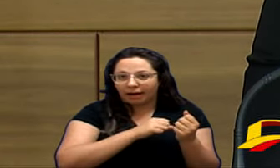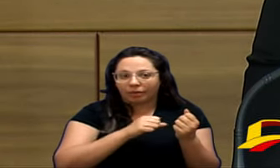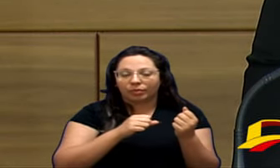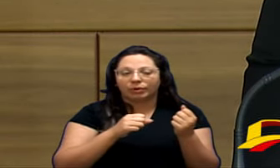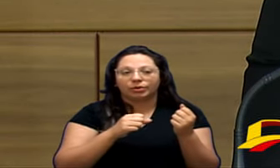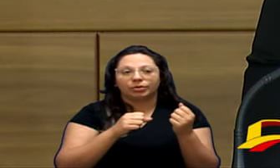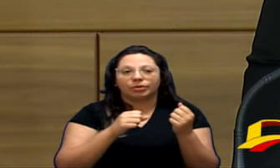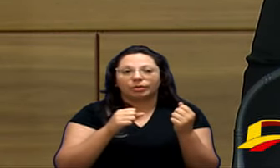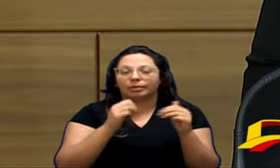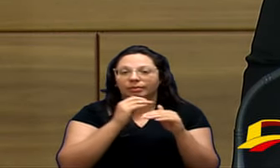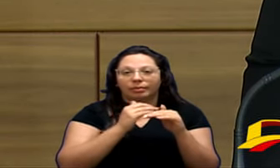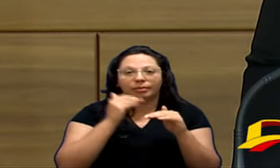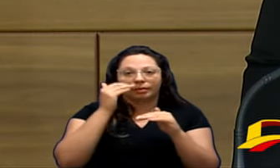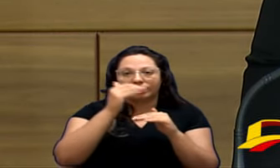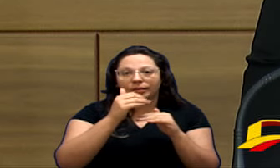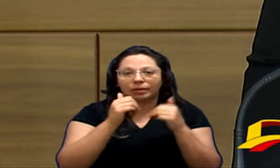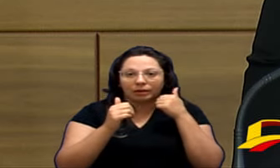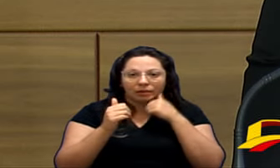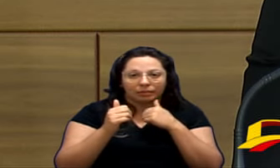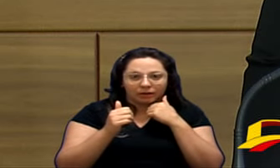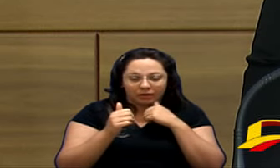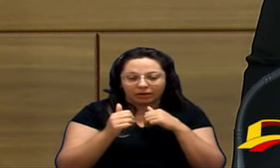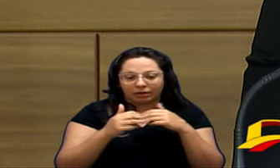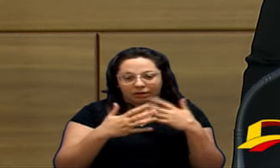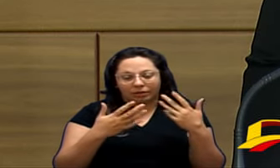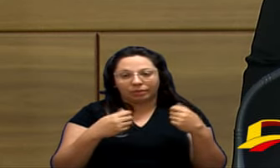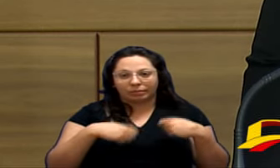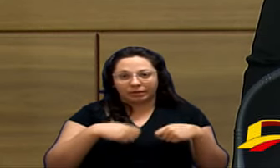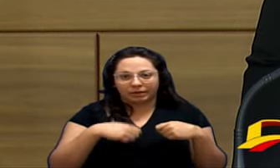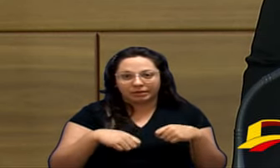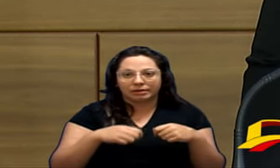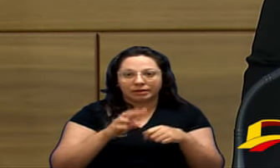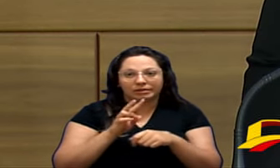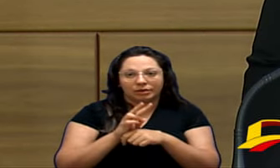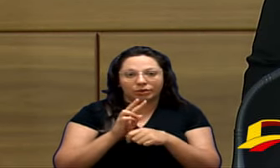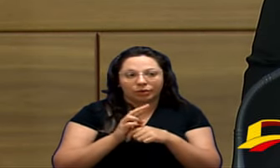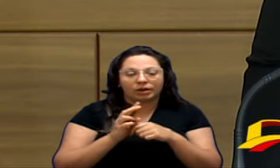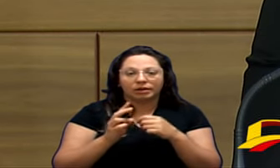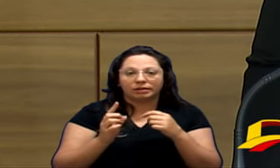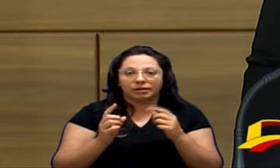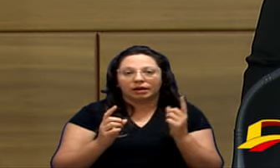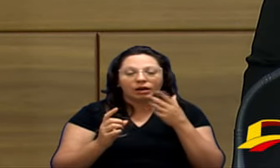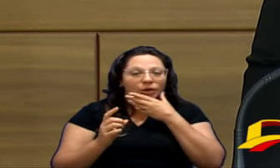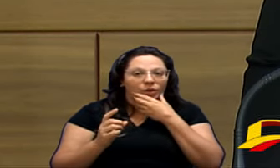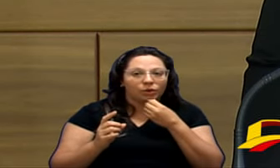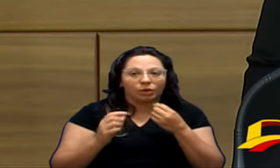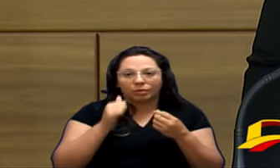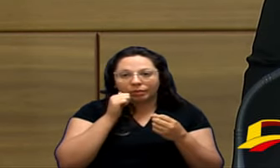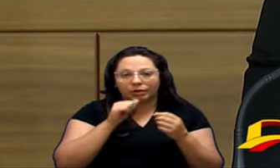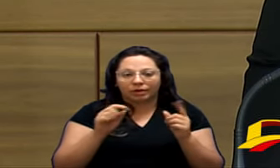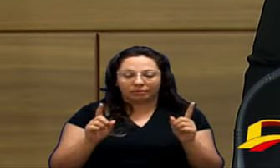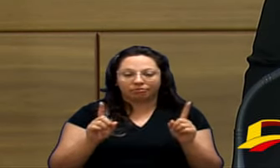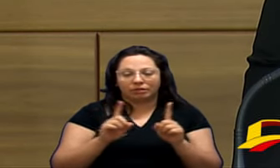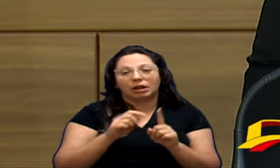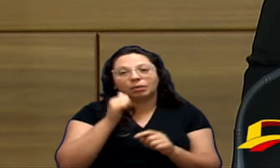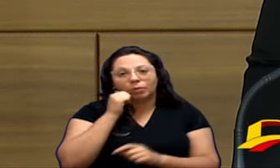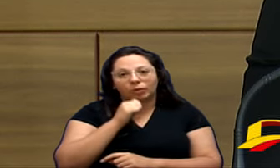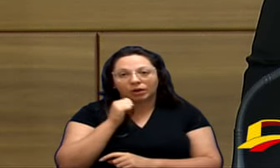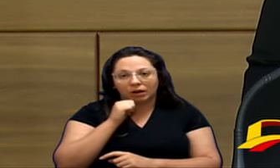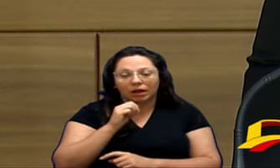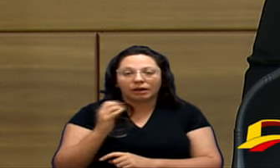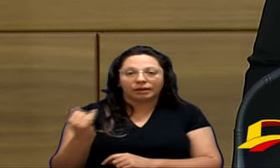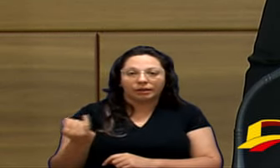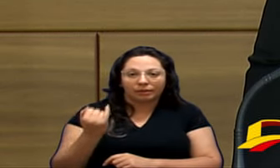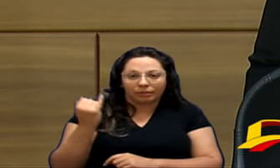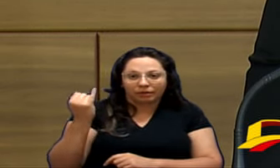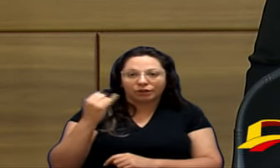muito superior ao da mulher Então a gente tem que também fazer a segurança dessa mulher que tá no no atendimento da ocorrência e a mulher é fundamental né